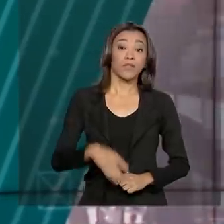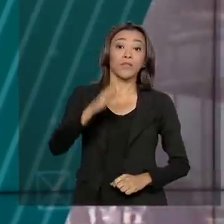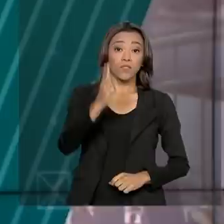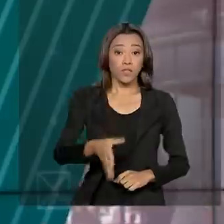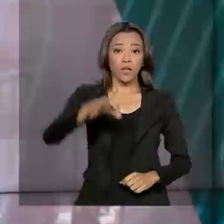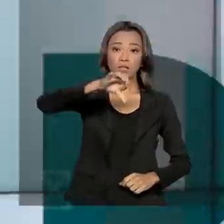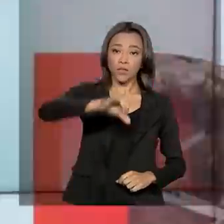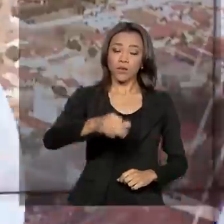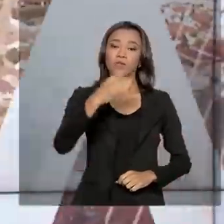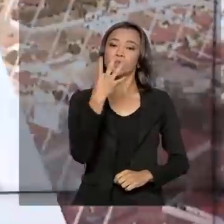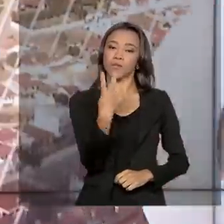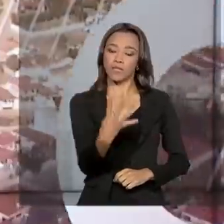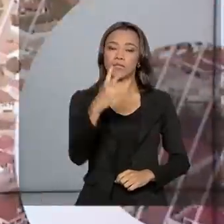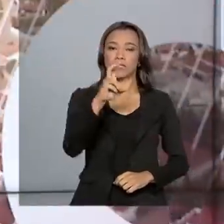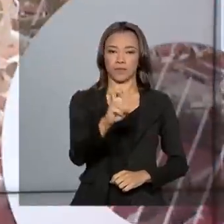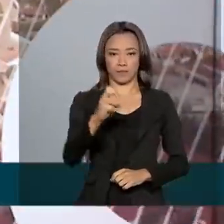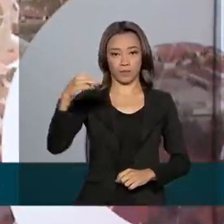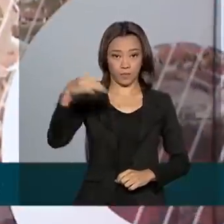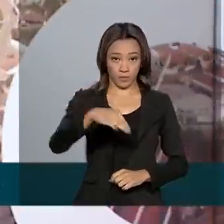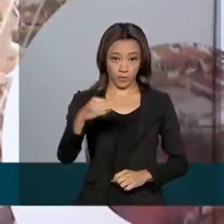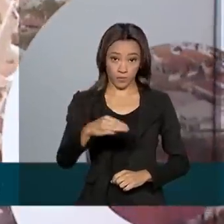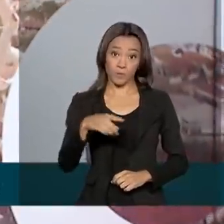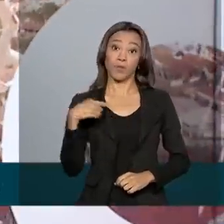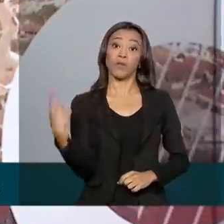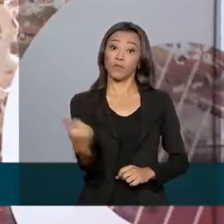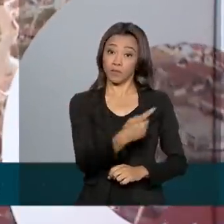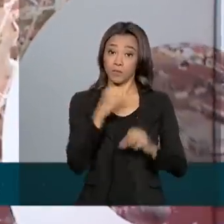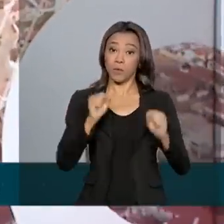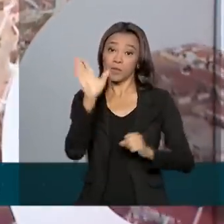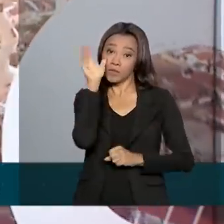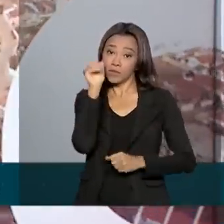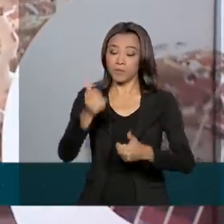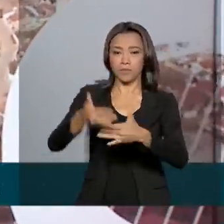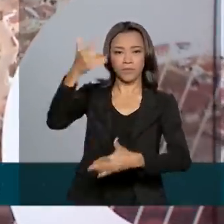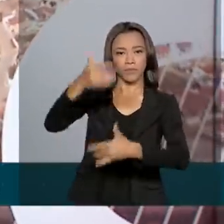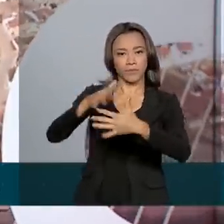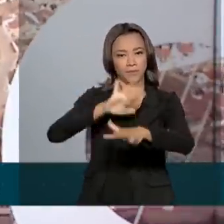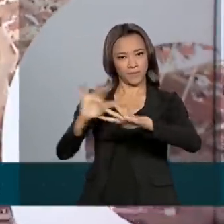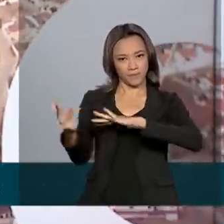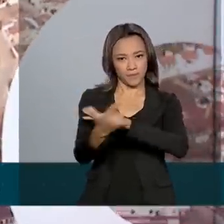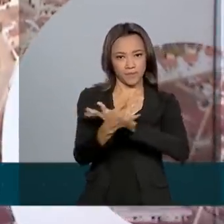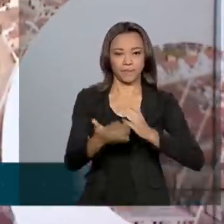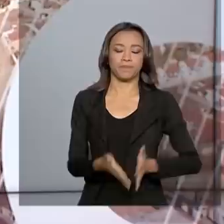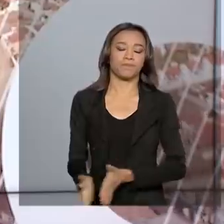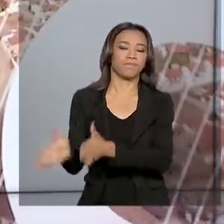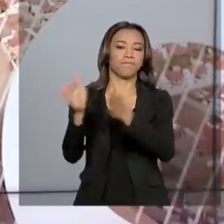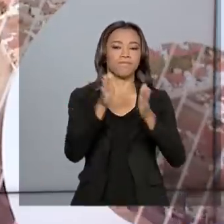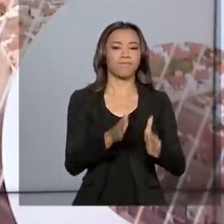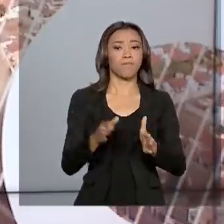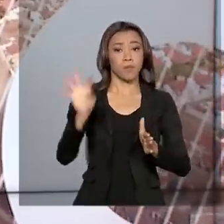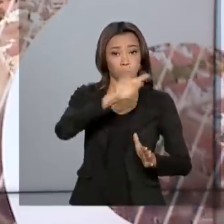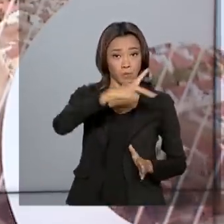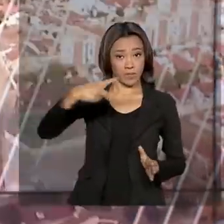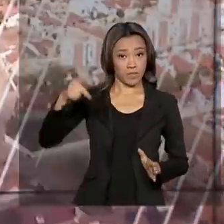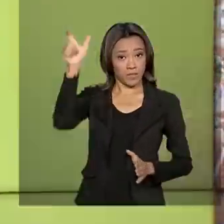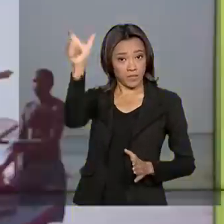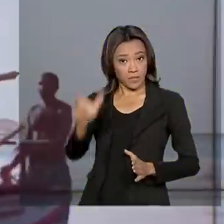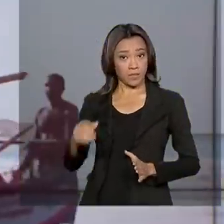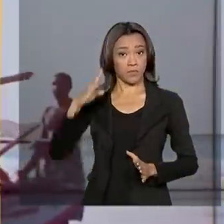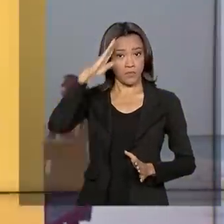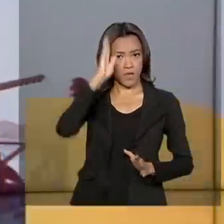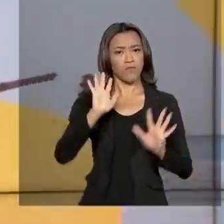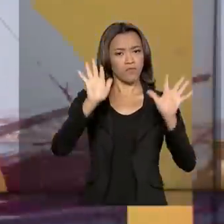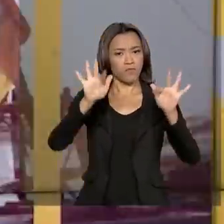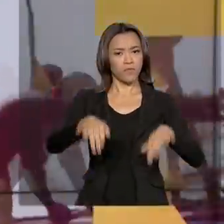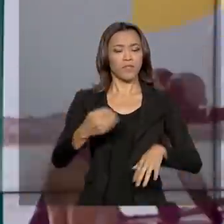São 9 horas e 45 minutos, estamos ao vivo também pelas redes sociais. O presidente Jair Bolsonaro encerrou a